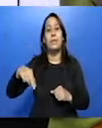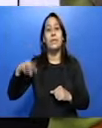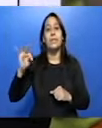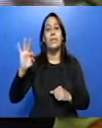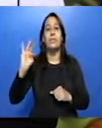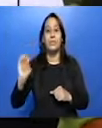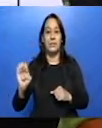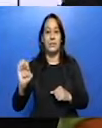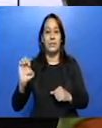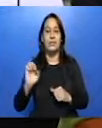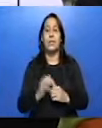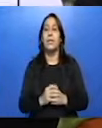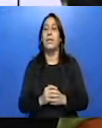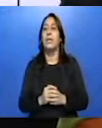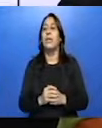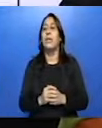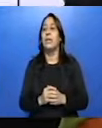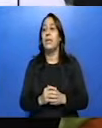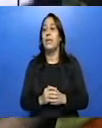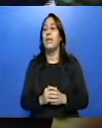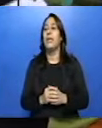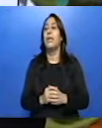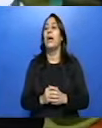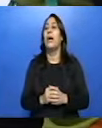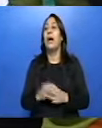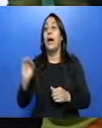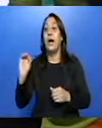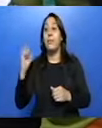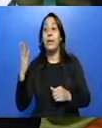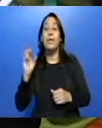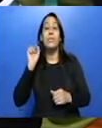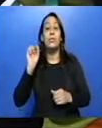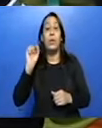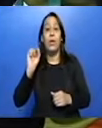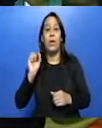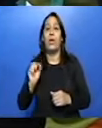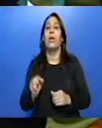um vizinho, né? Antes aparece uma